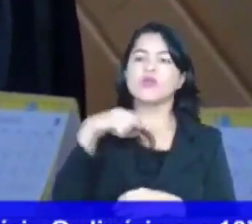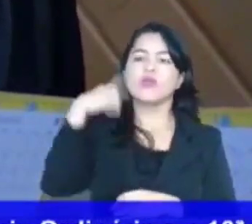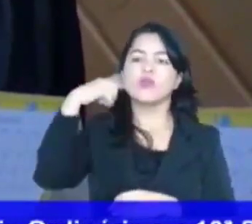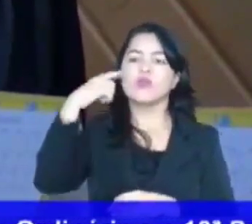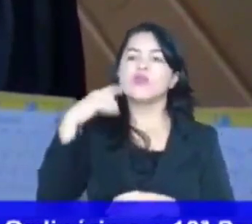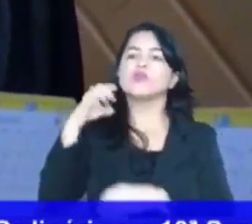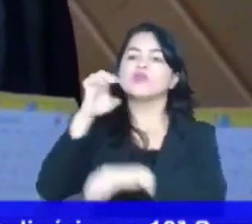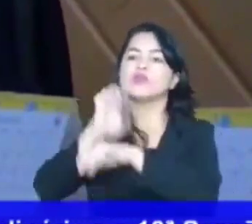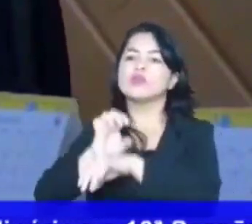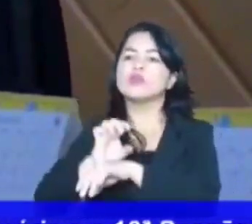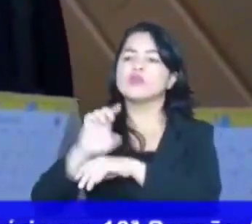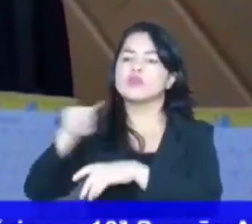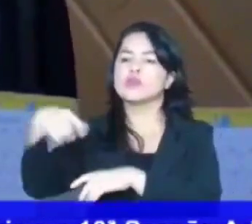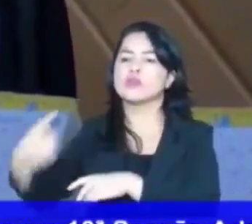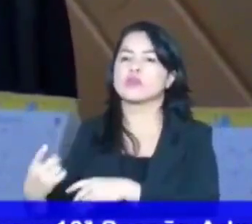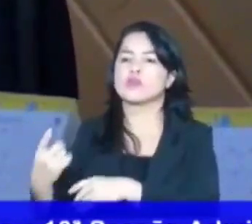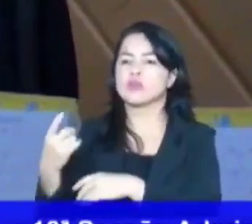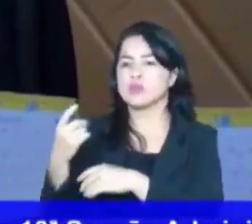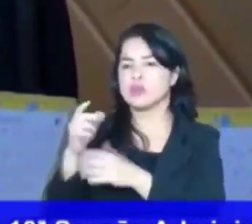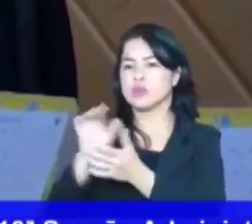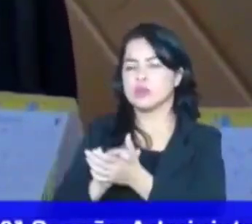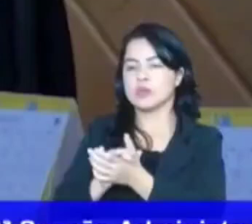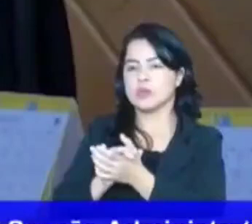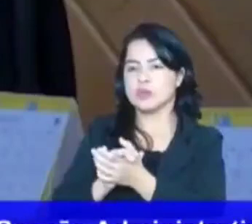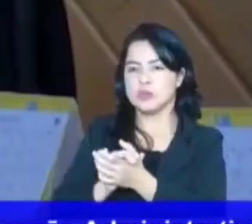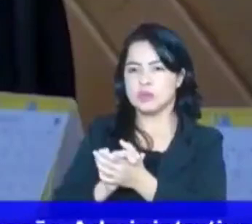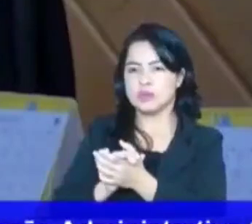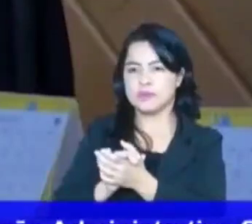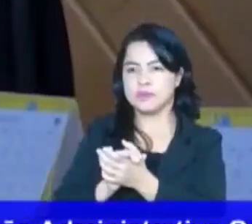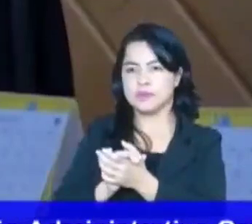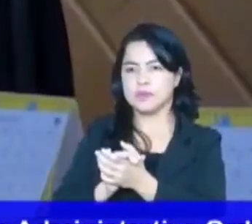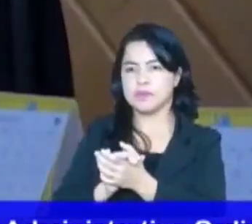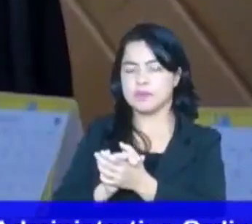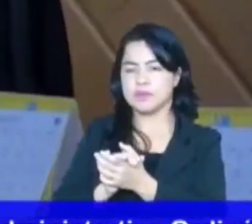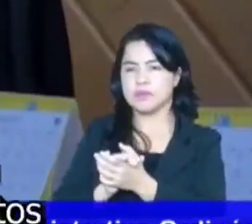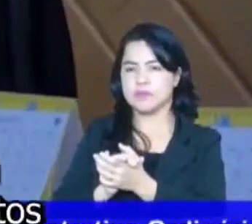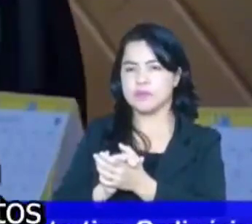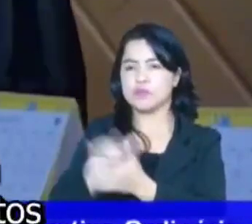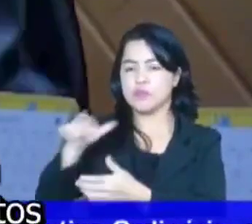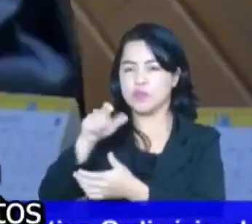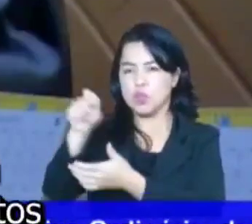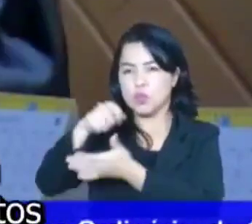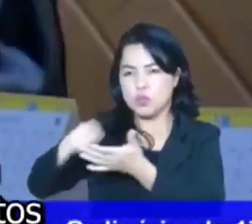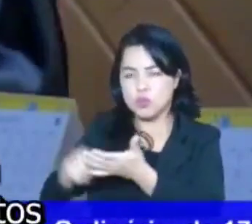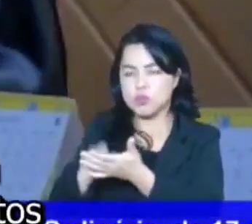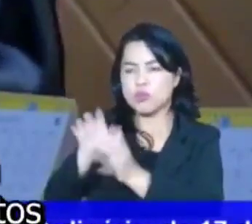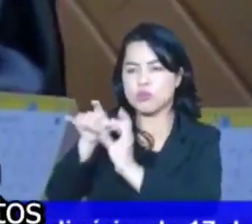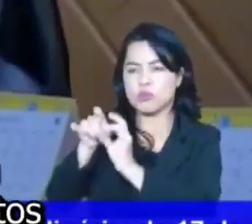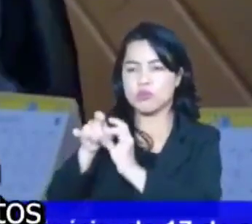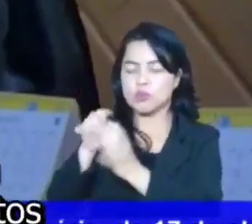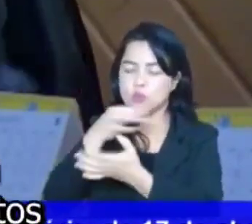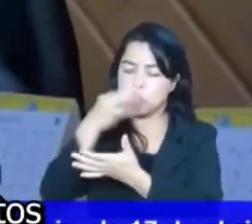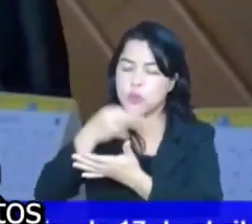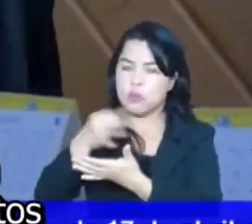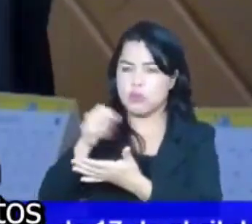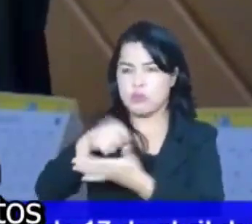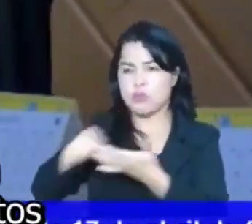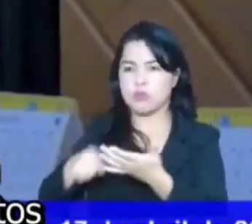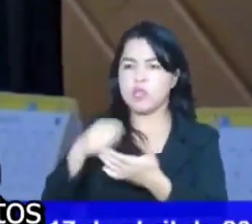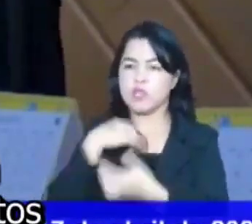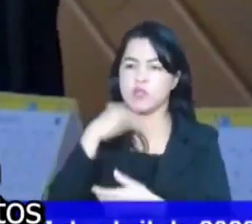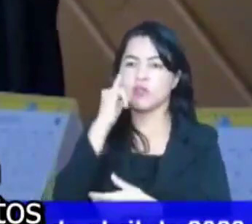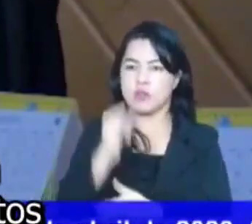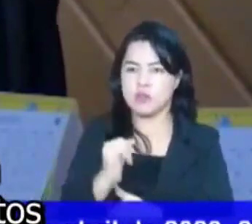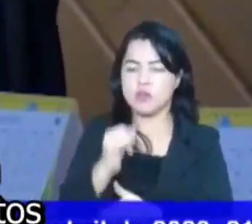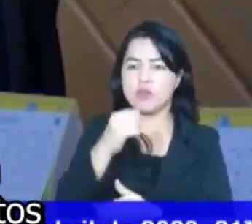pelo Solidariedade e o caso que estava sob sua relatoria. Então, eu digo aqui que o fato da